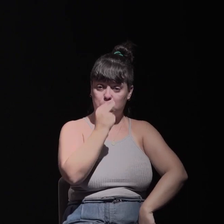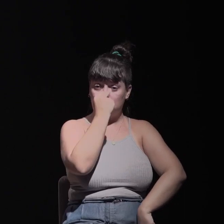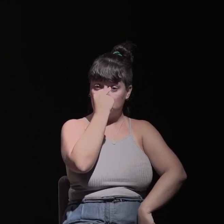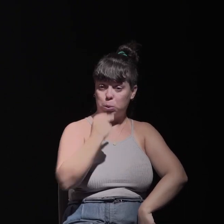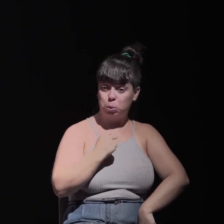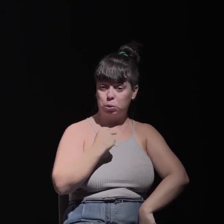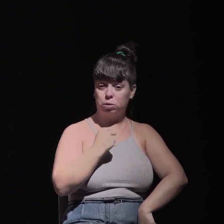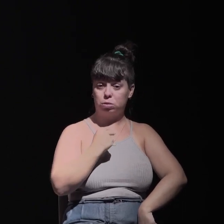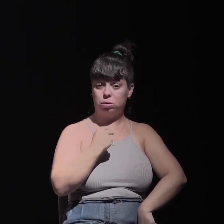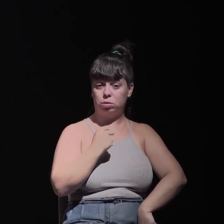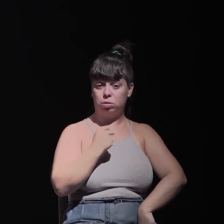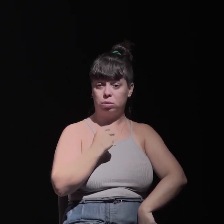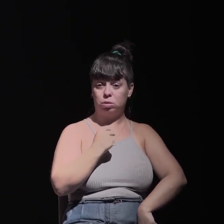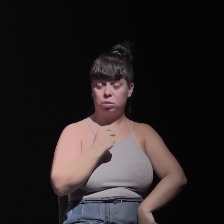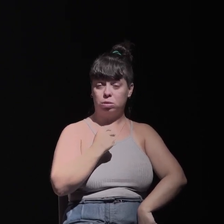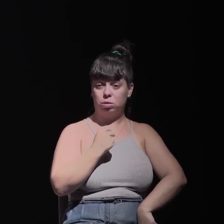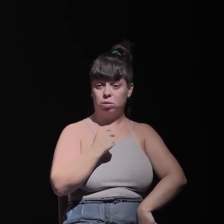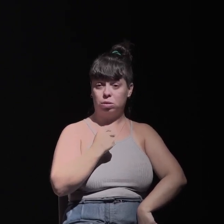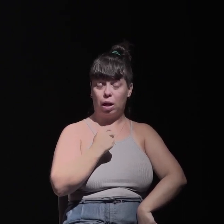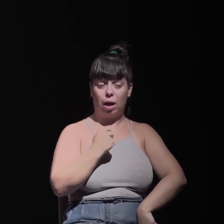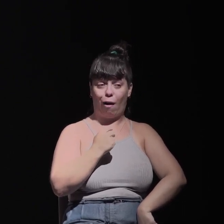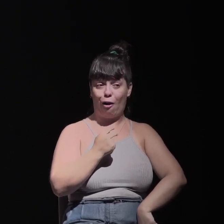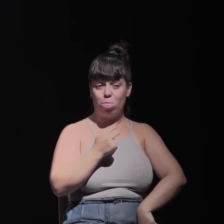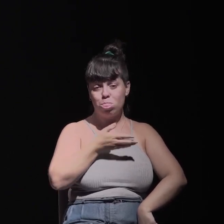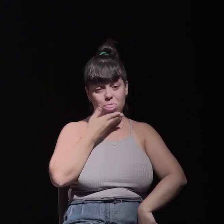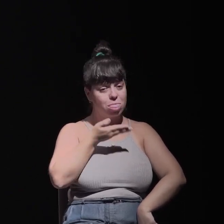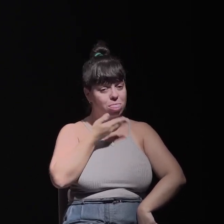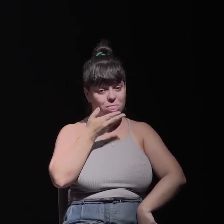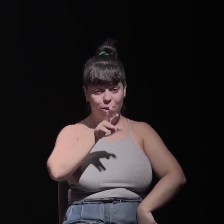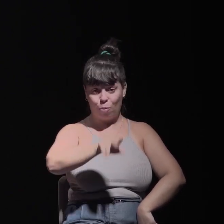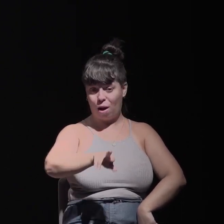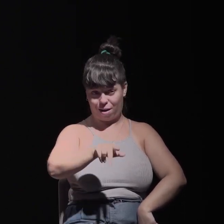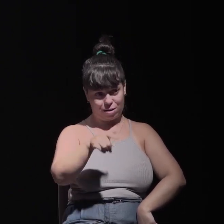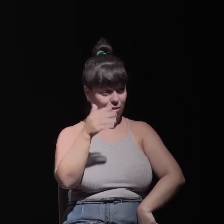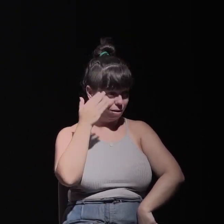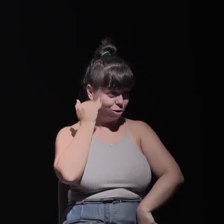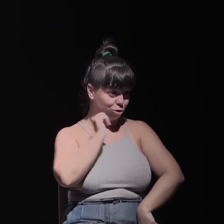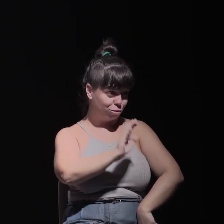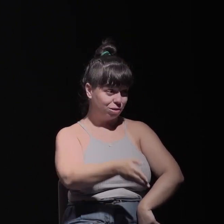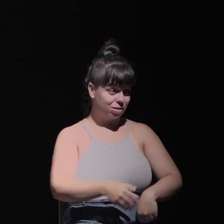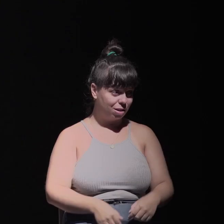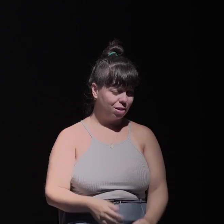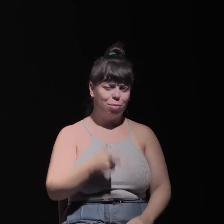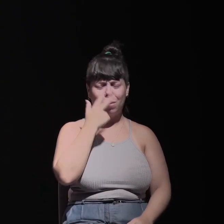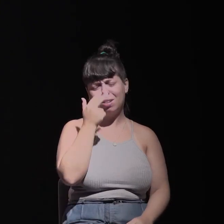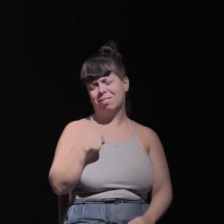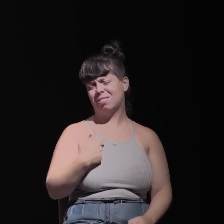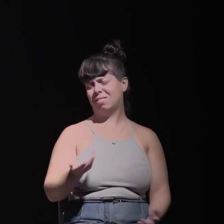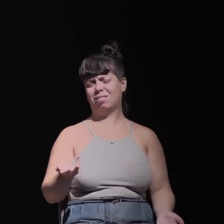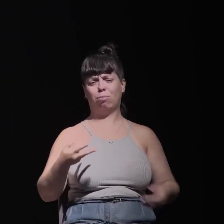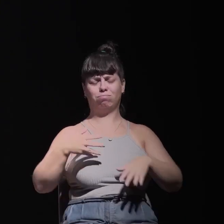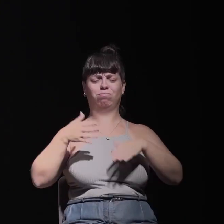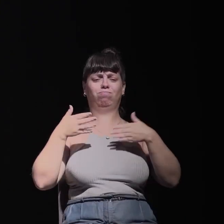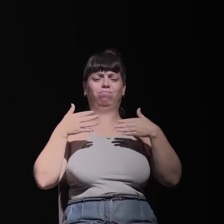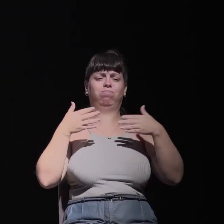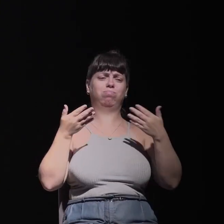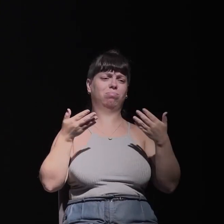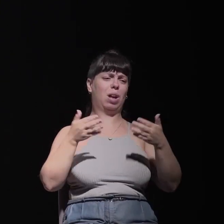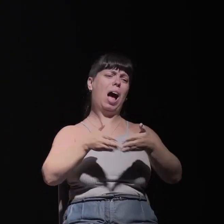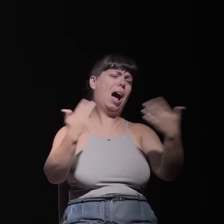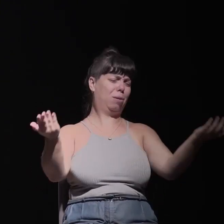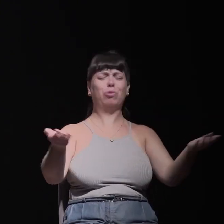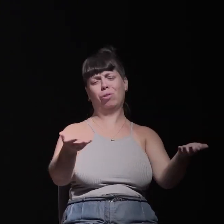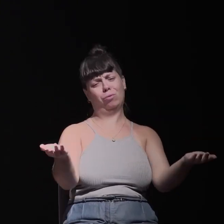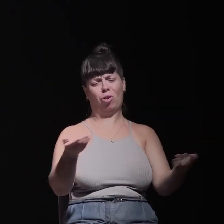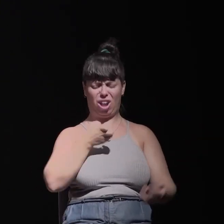frustrações. Eu sei que não é fácil. Eu sei que pode parecer que eu estou agindo levianamente, chegando aqui para vocês e falar, ai, gente, se